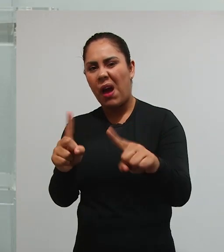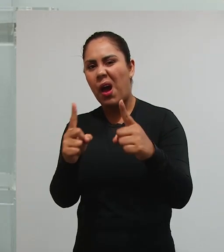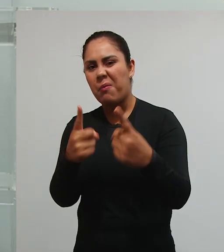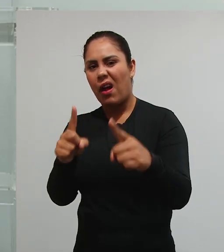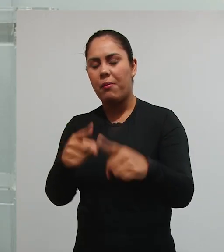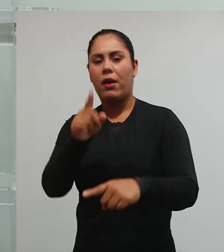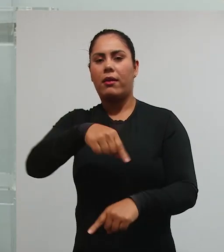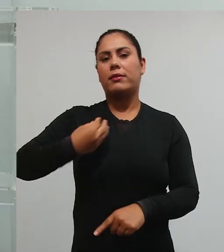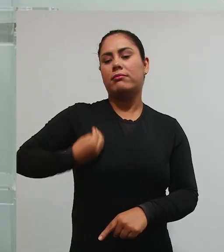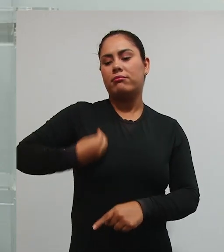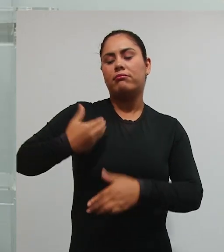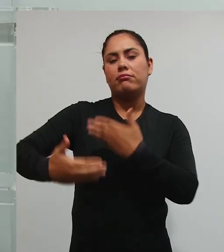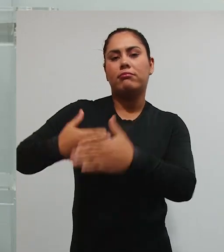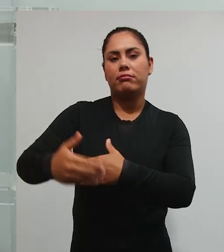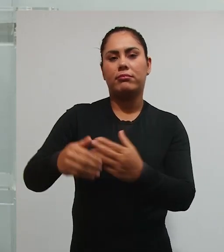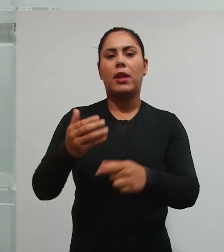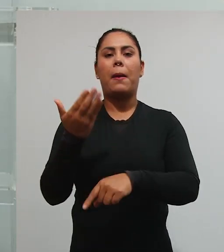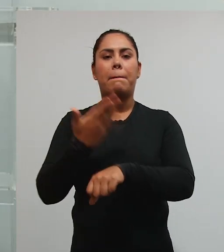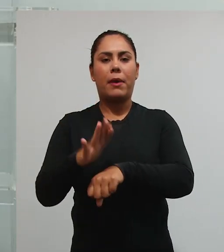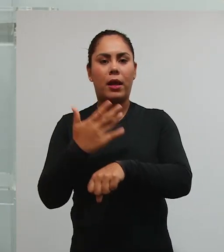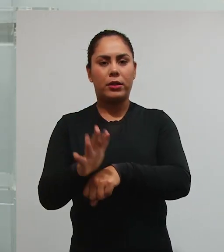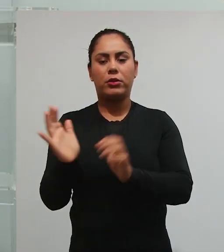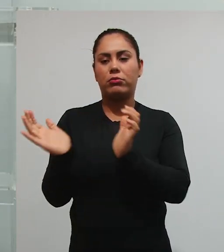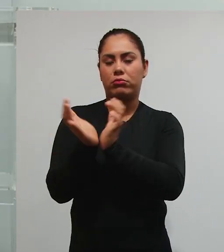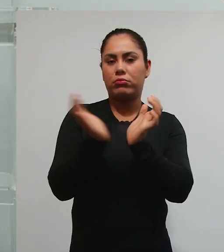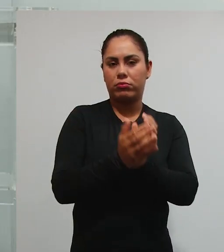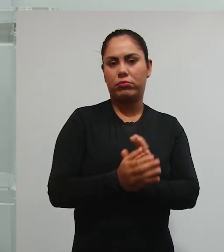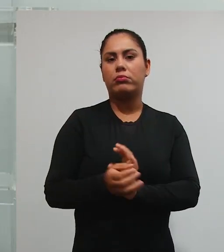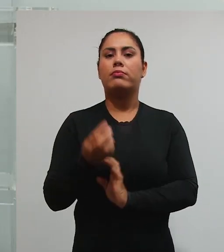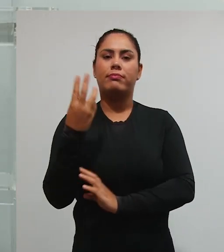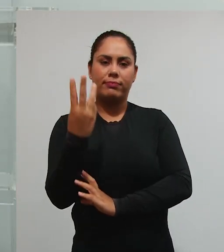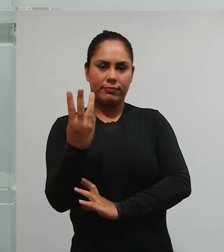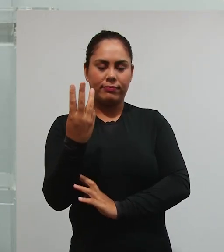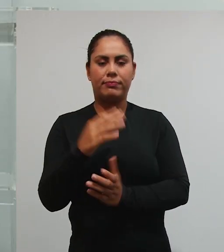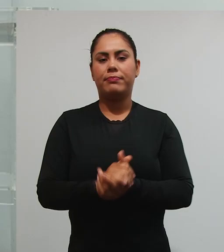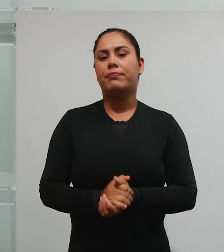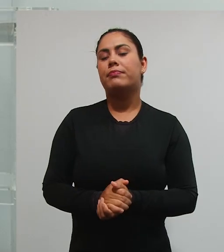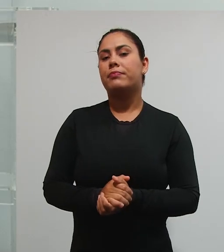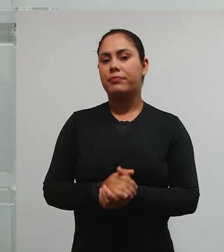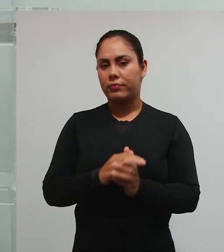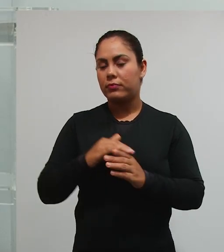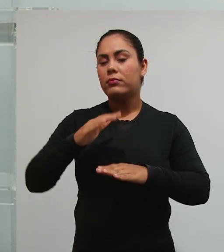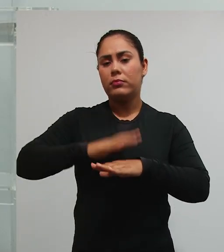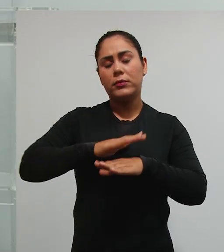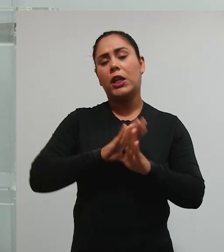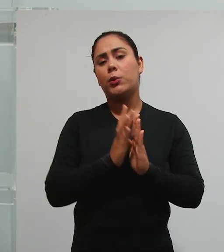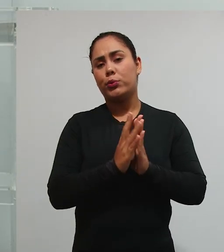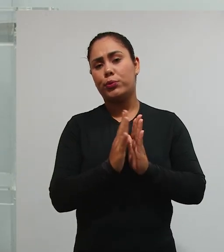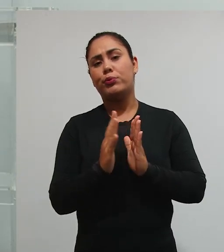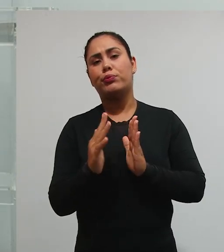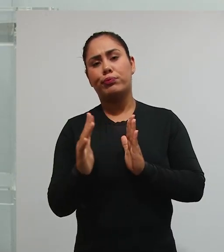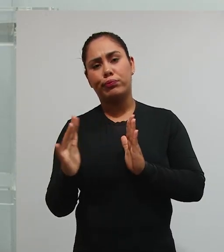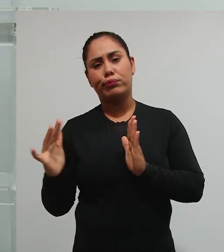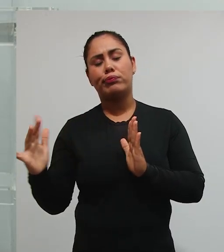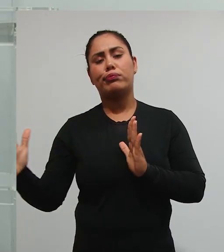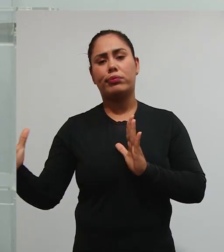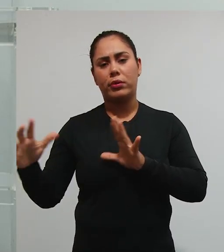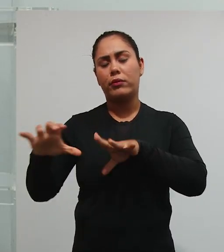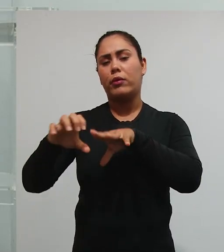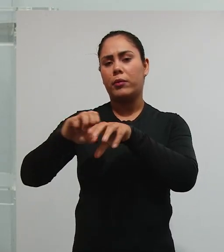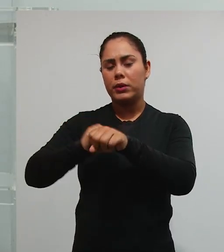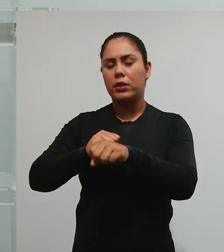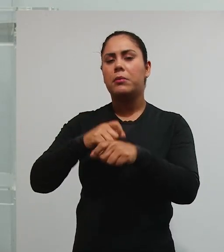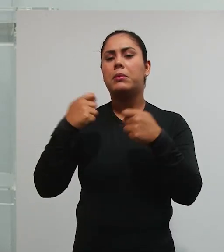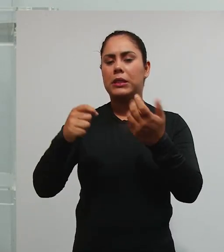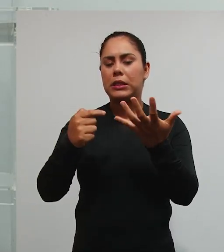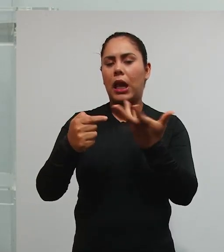durante essa vivência de práticas colaborativas de estudos em grupo 3. E durante a formação é importante ter em